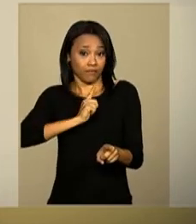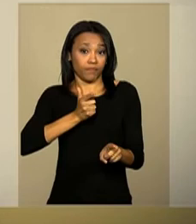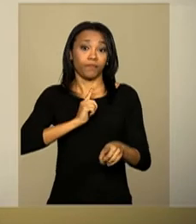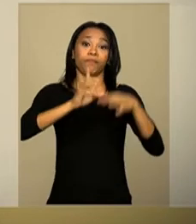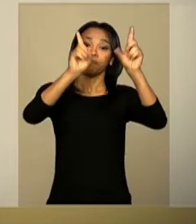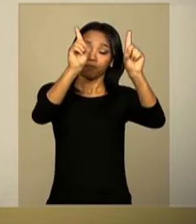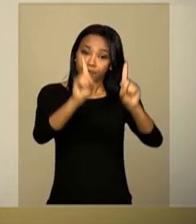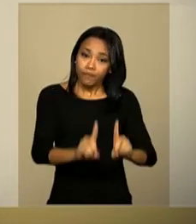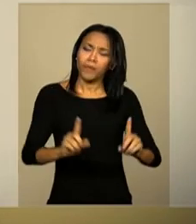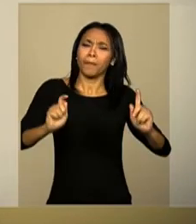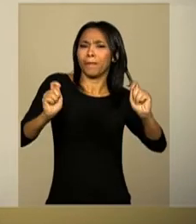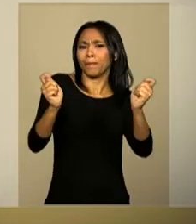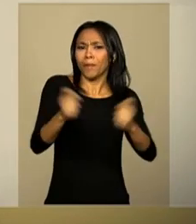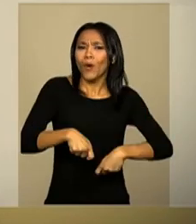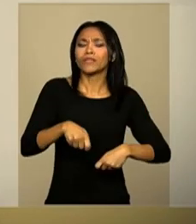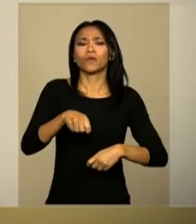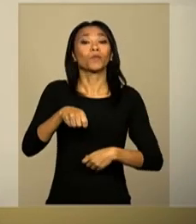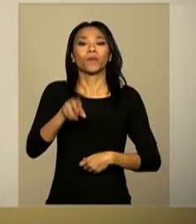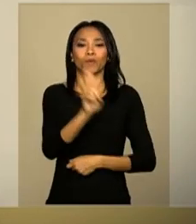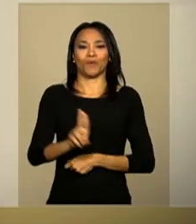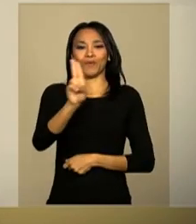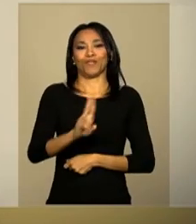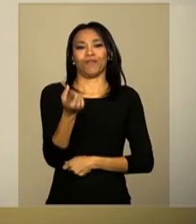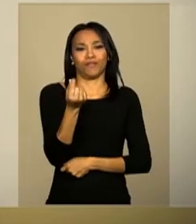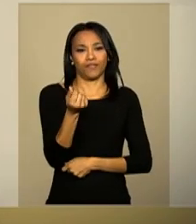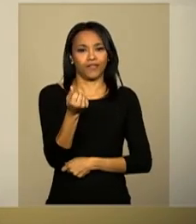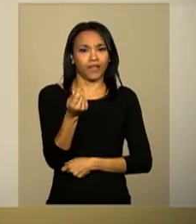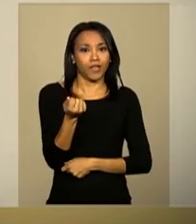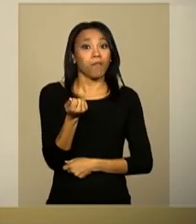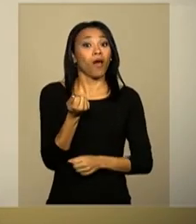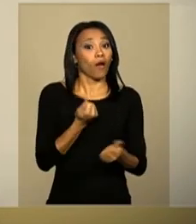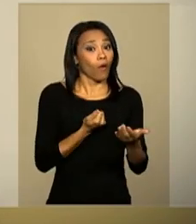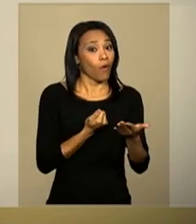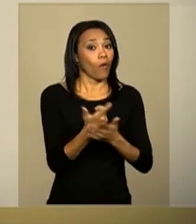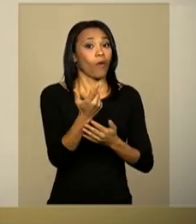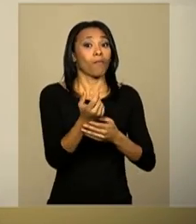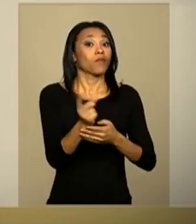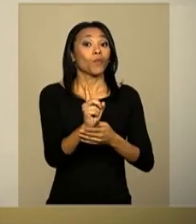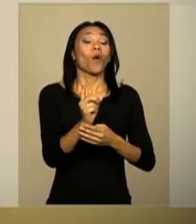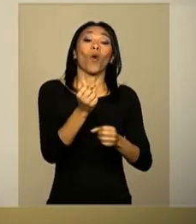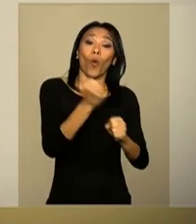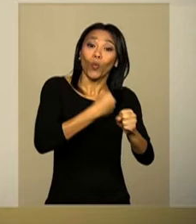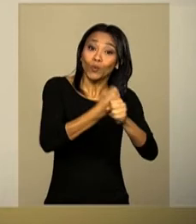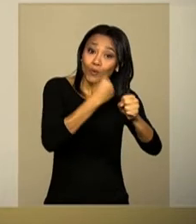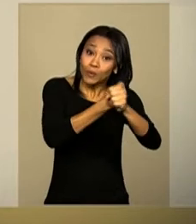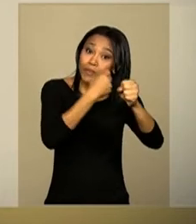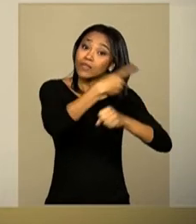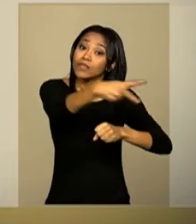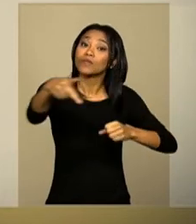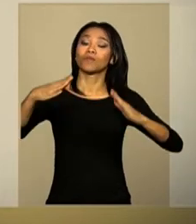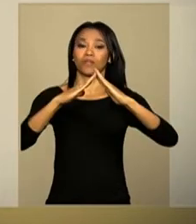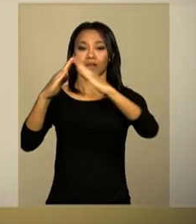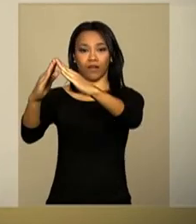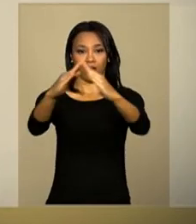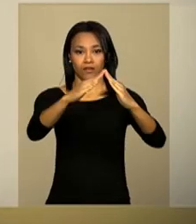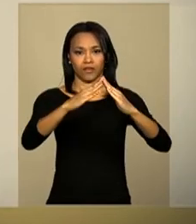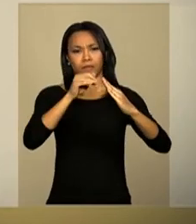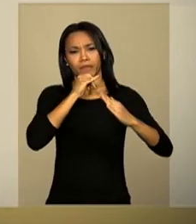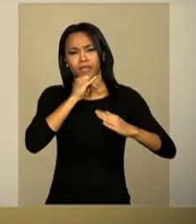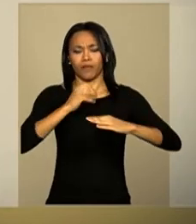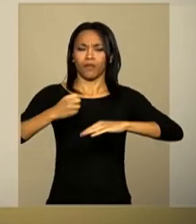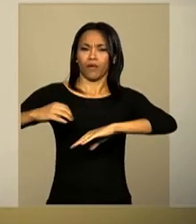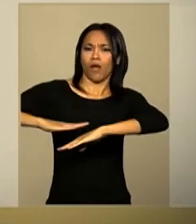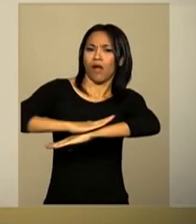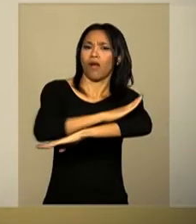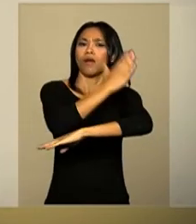deficiência possam usar o dinheiro para fazer obras de adaptação nas suas casas como a construção